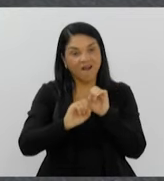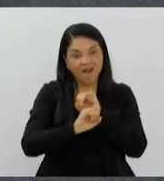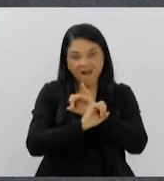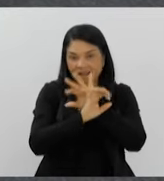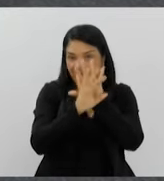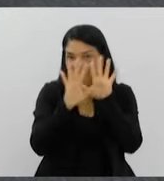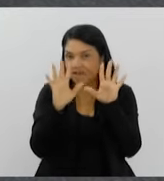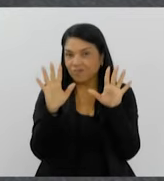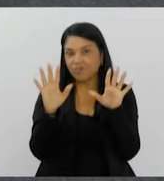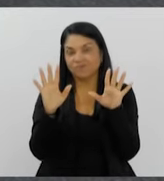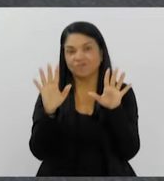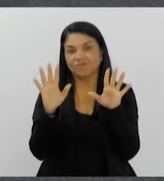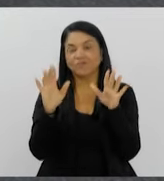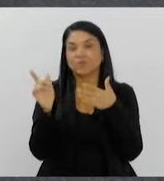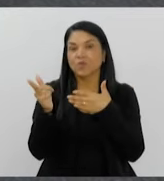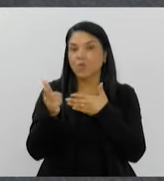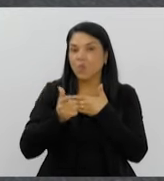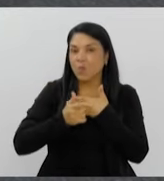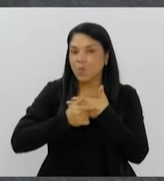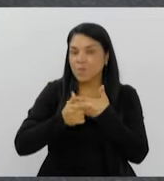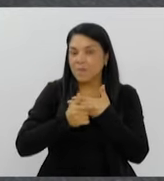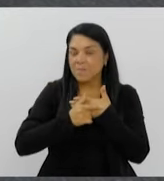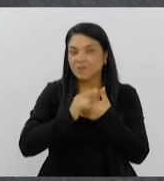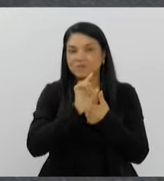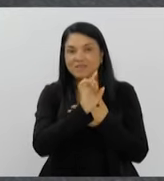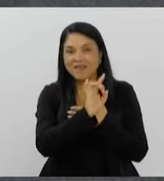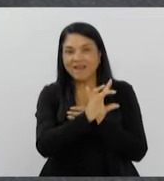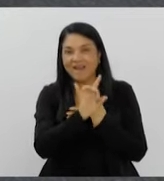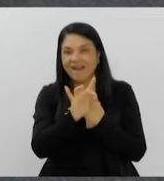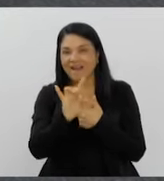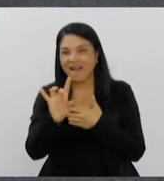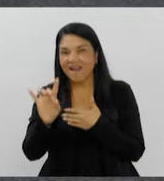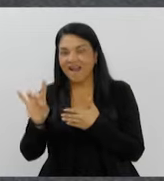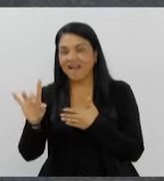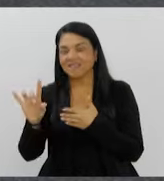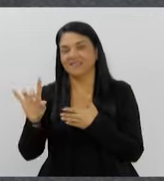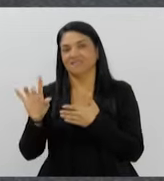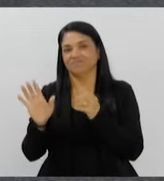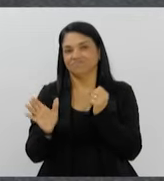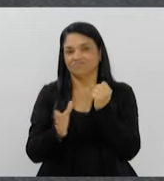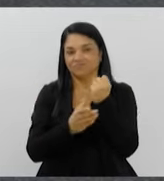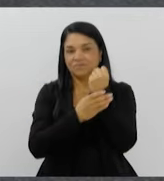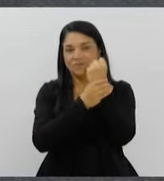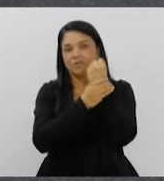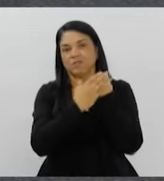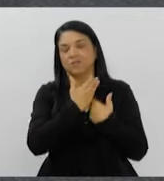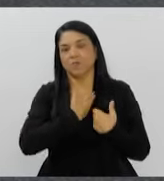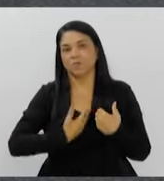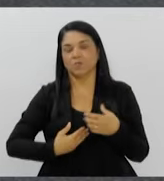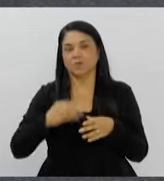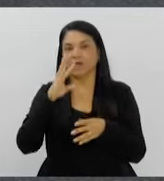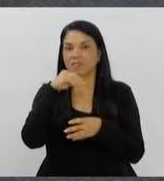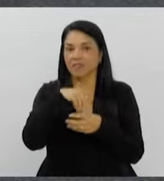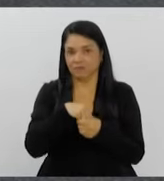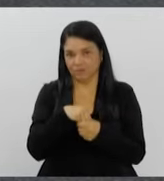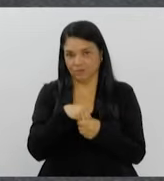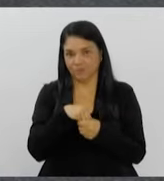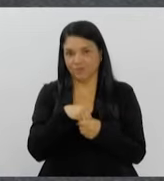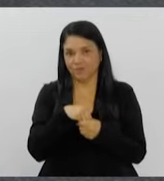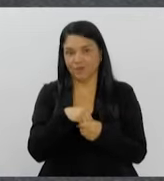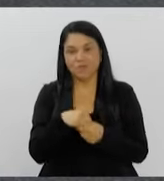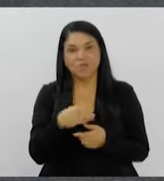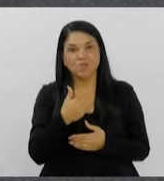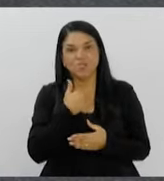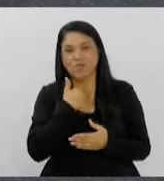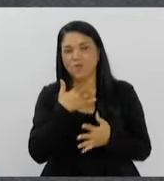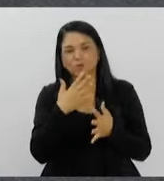inequívoca o papel de cada um no debate da segurança pública e a gente não pode confundir alhos